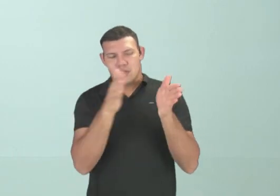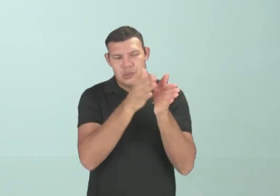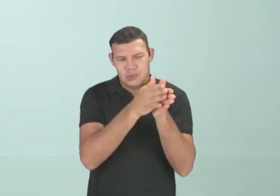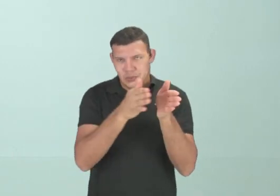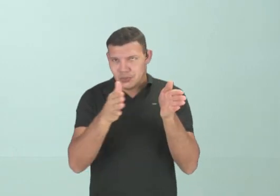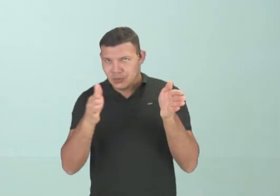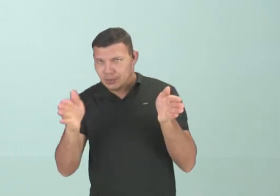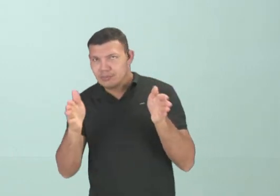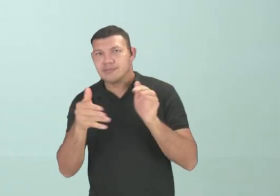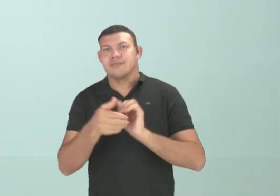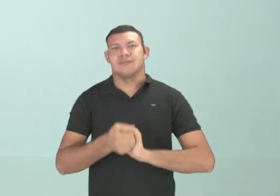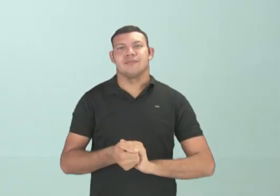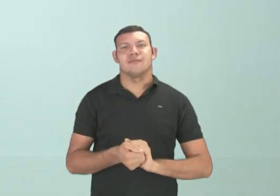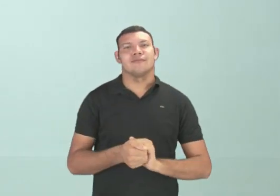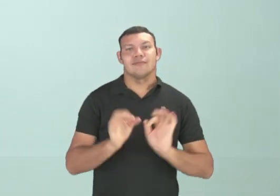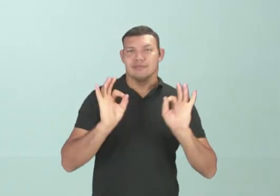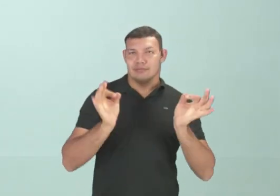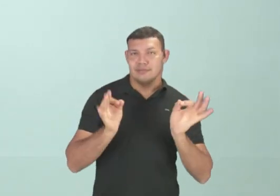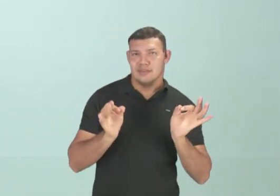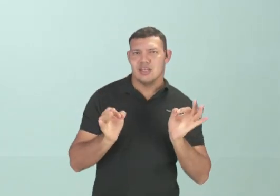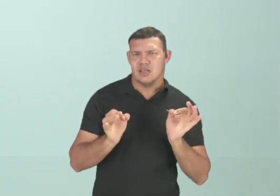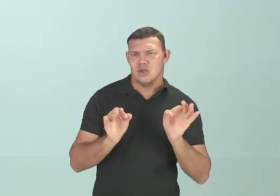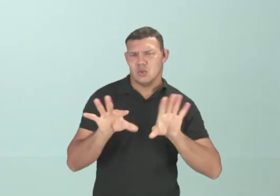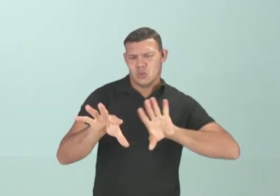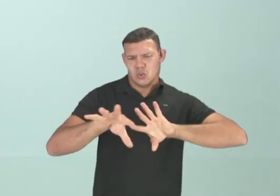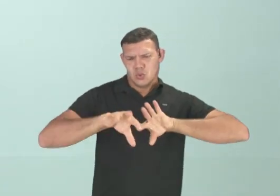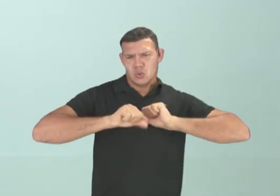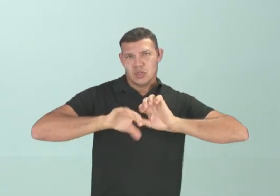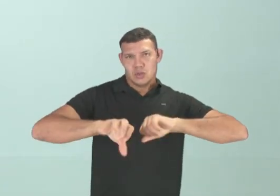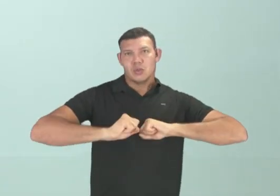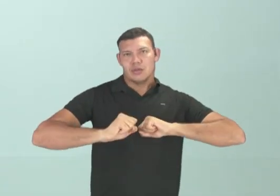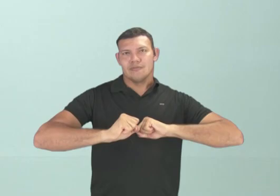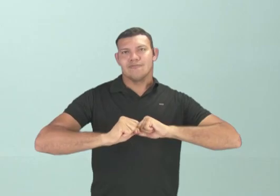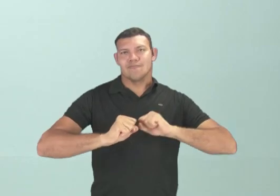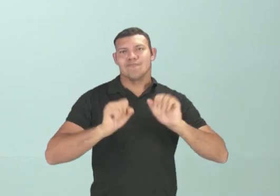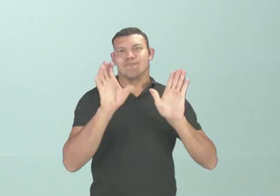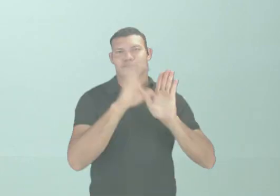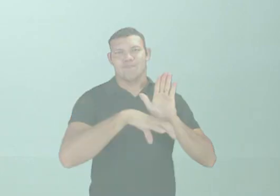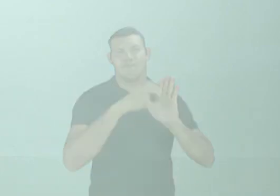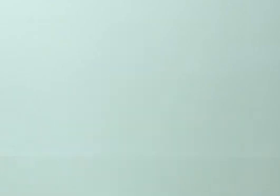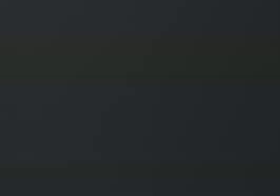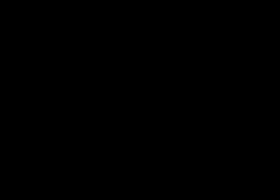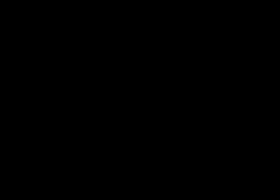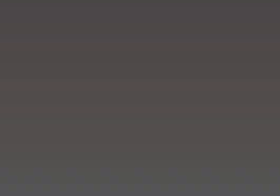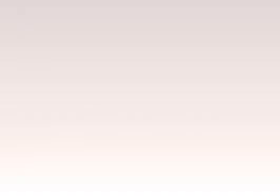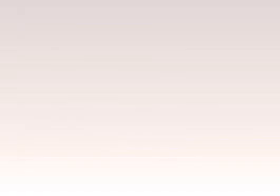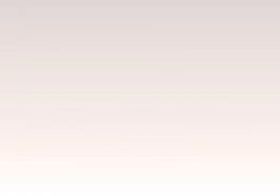período, tá certo? Para você se apropriar melhor desse assunto. Até a próxima.